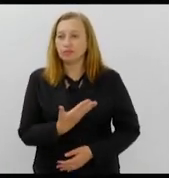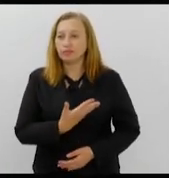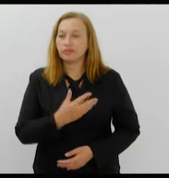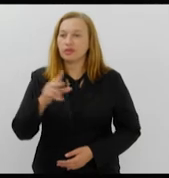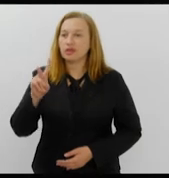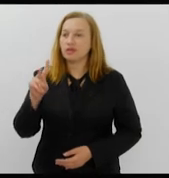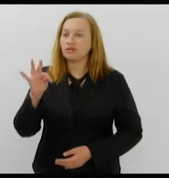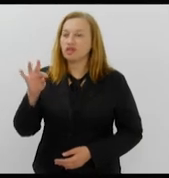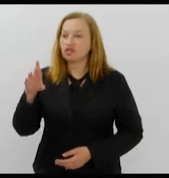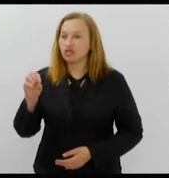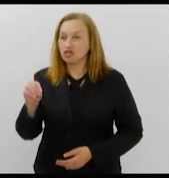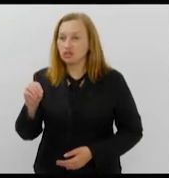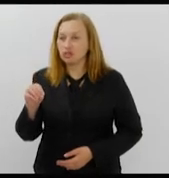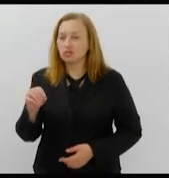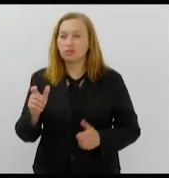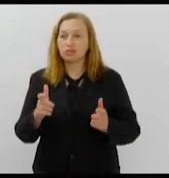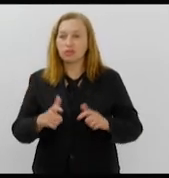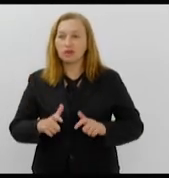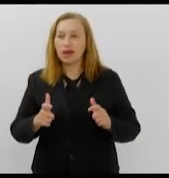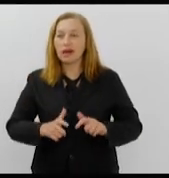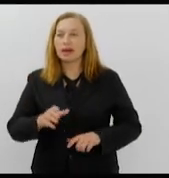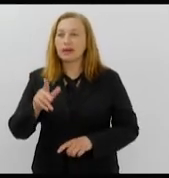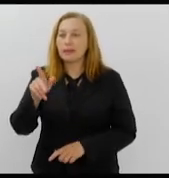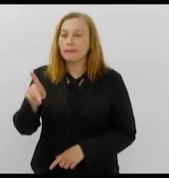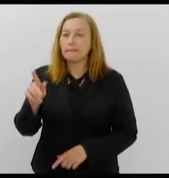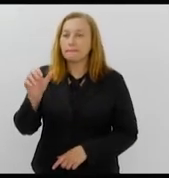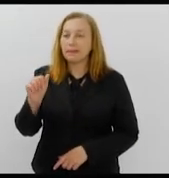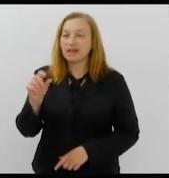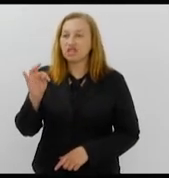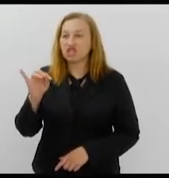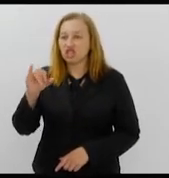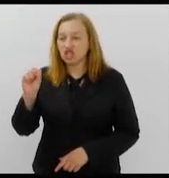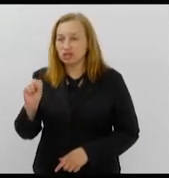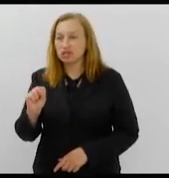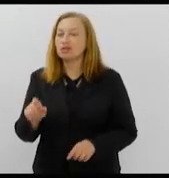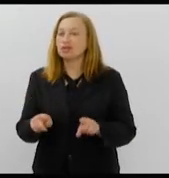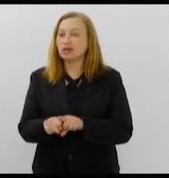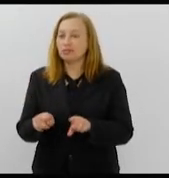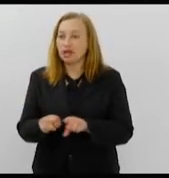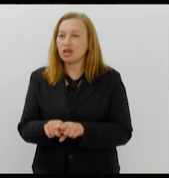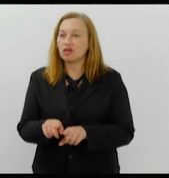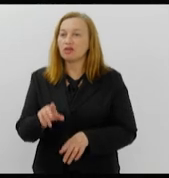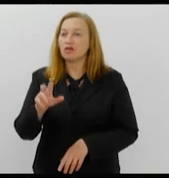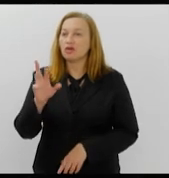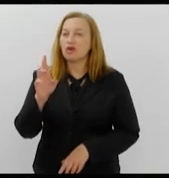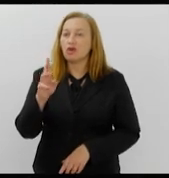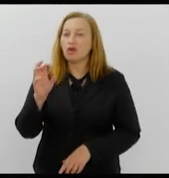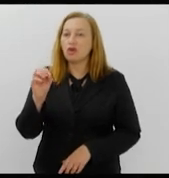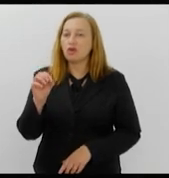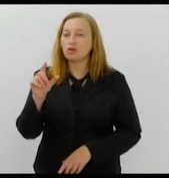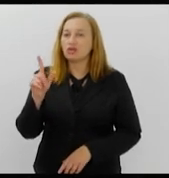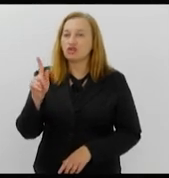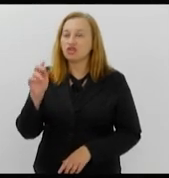de Quatis, aproveitar para mandar um abraço para o Rogério e para o Bruno da Padaria, de Quatis,